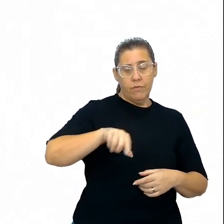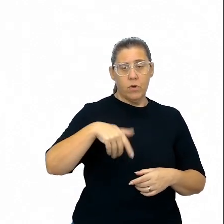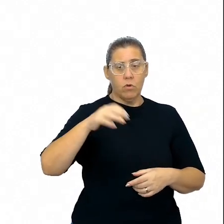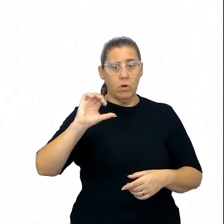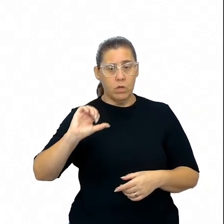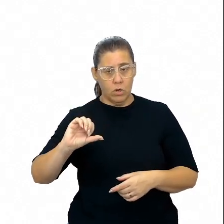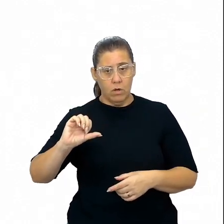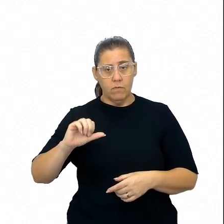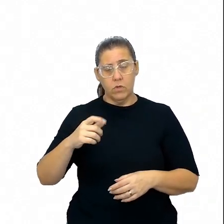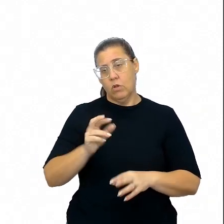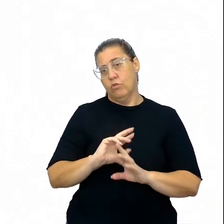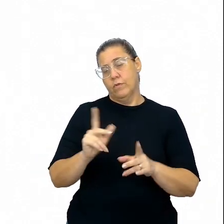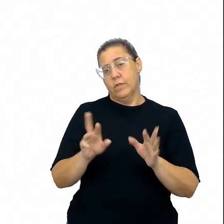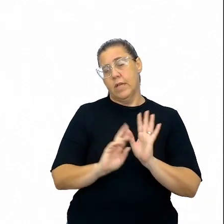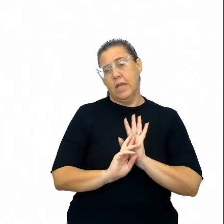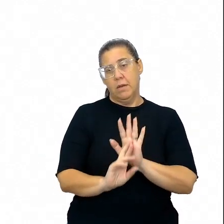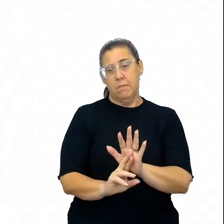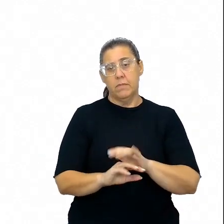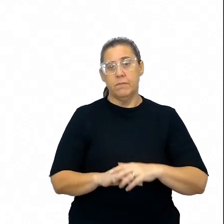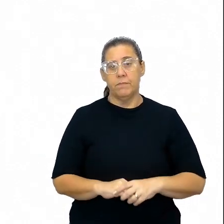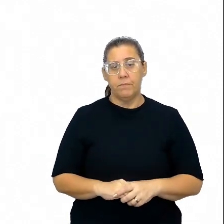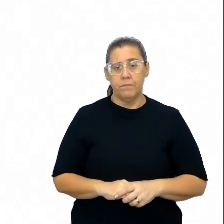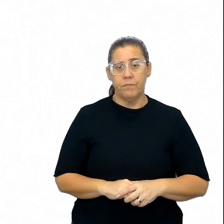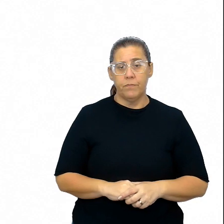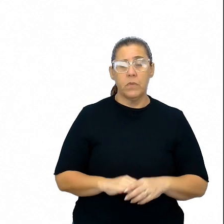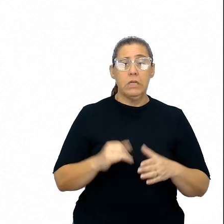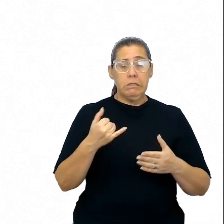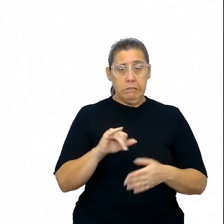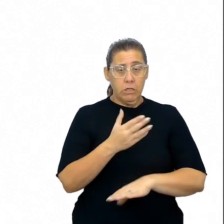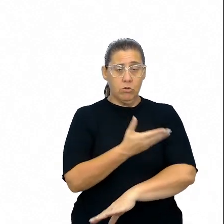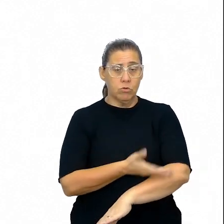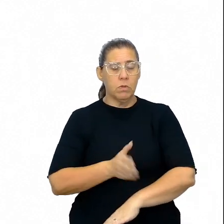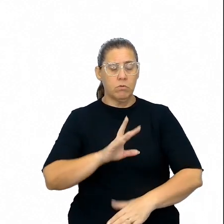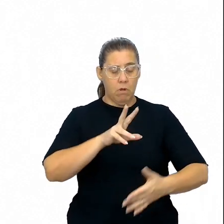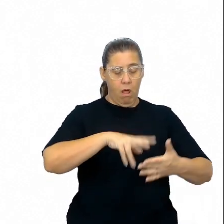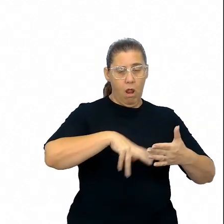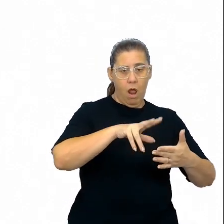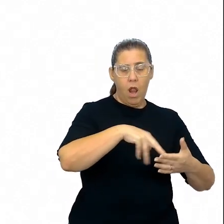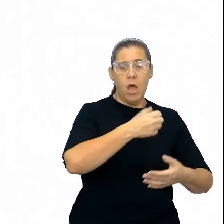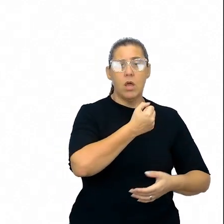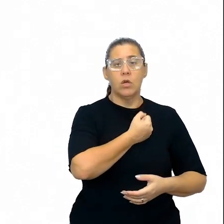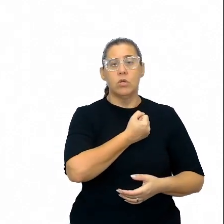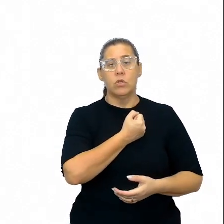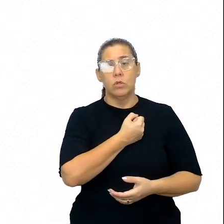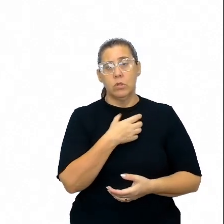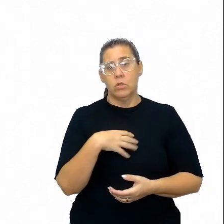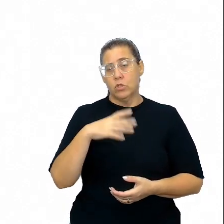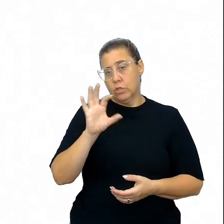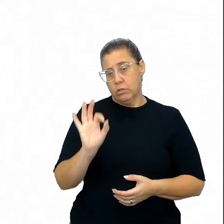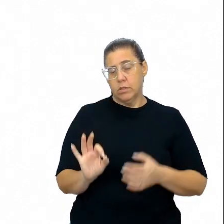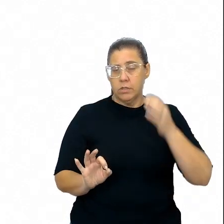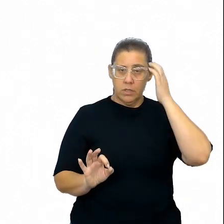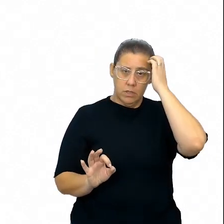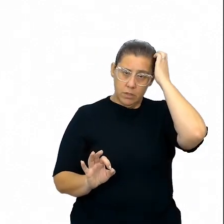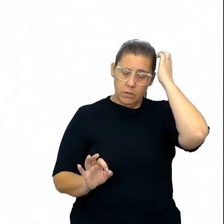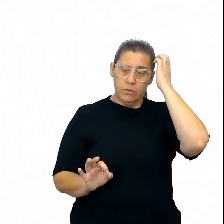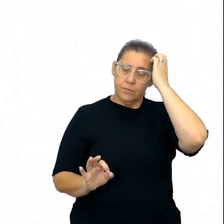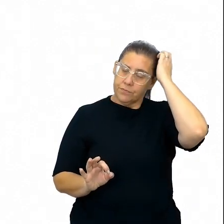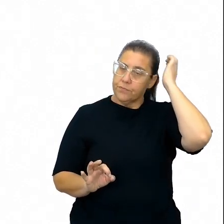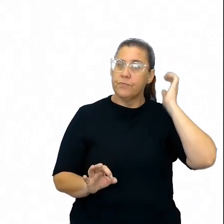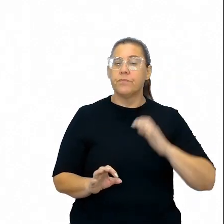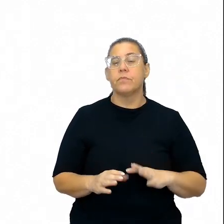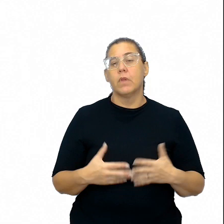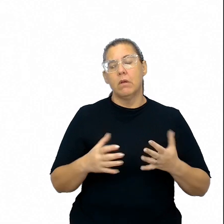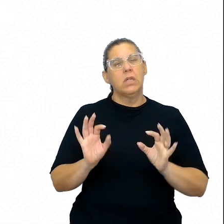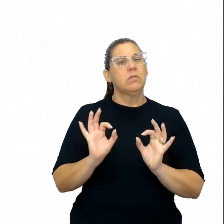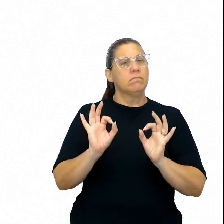na representação fracionária. Então, se eu estou acostumado a ler o número na forma correta, na representação decimal,